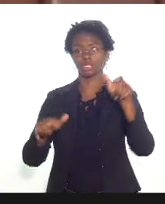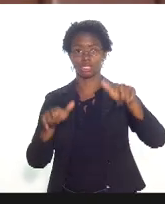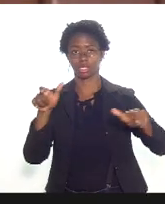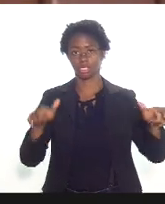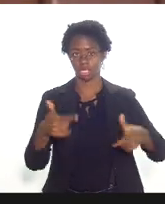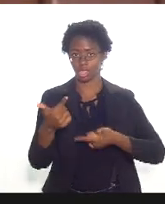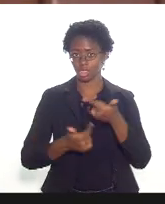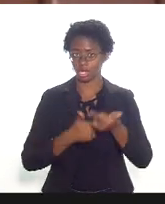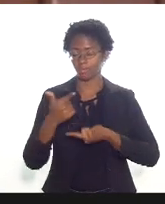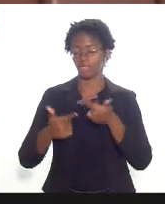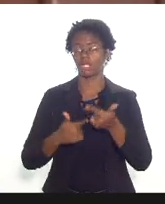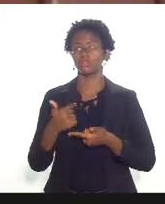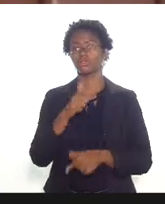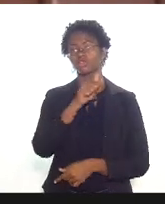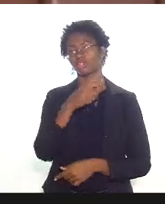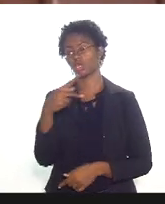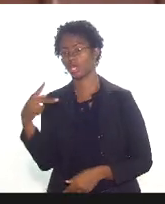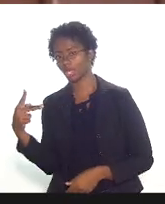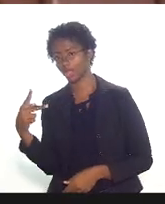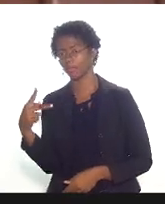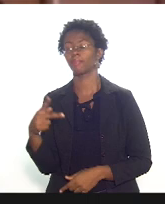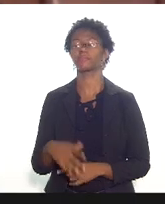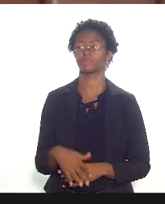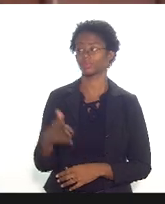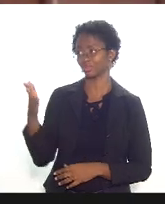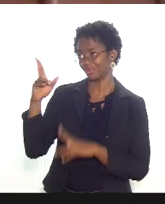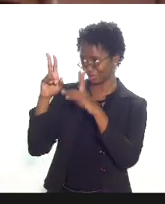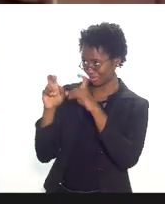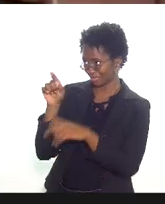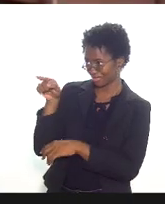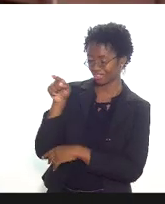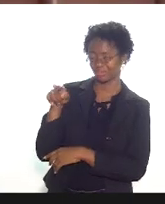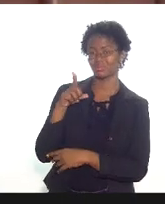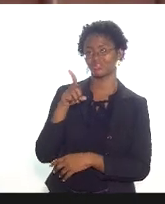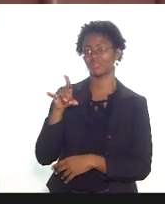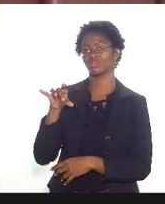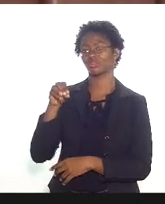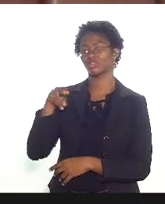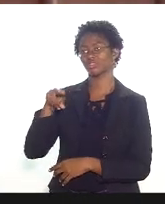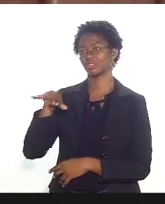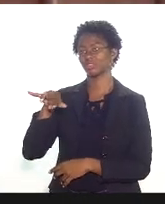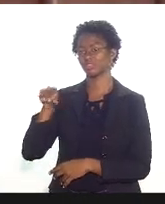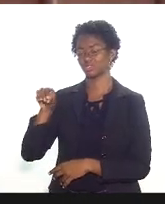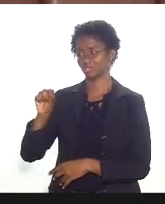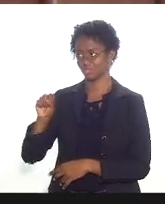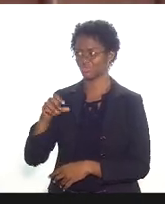no Estado do Rio de Janeiro, um tema que nosso deputado Dionísio domina muito bem,